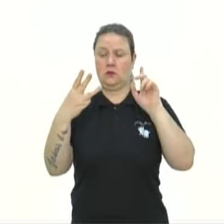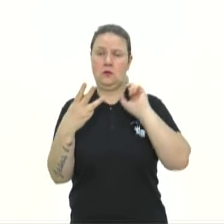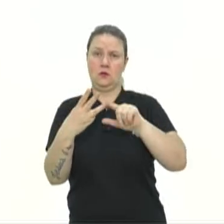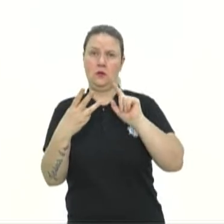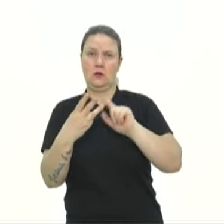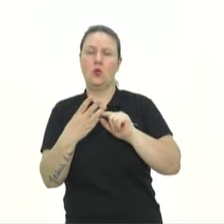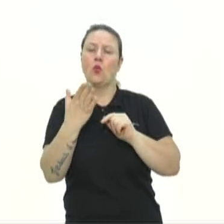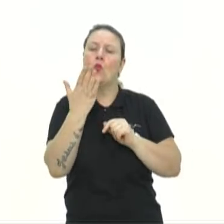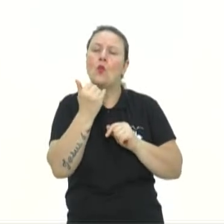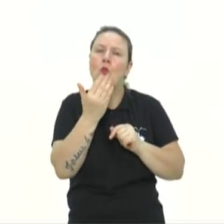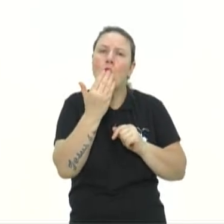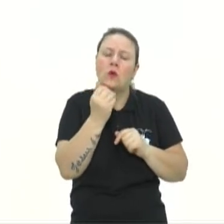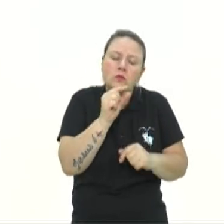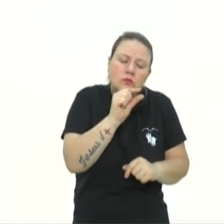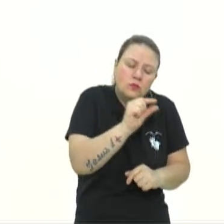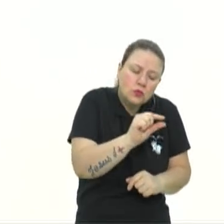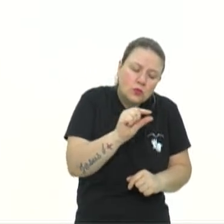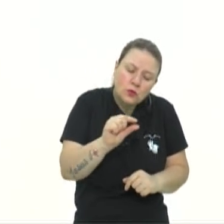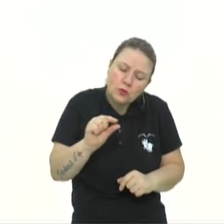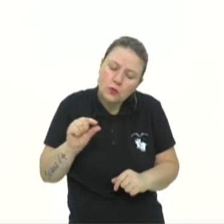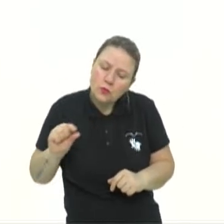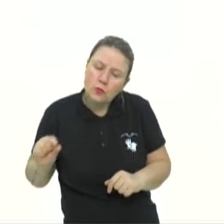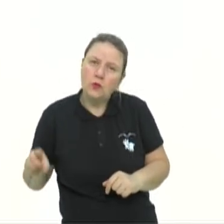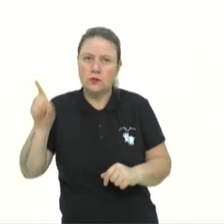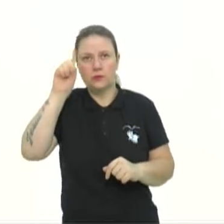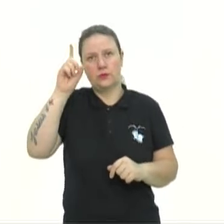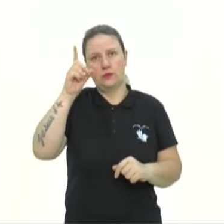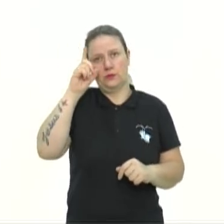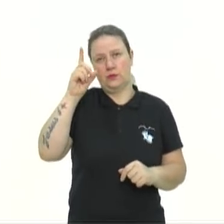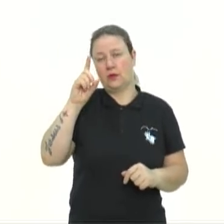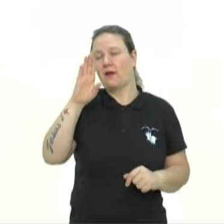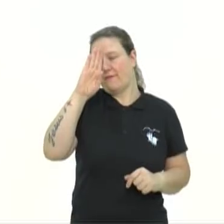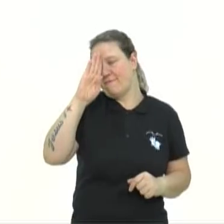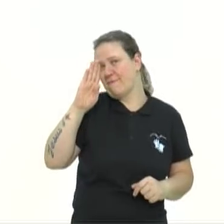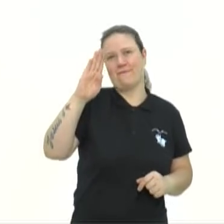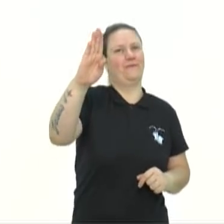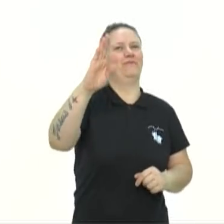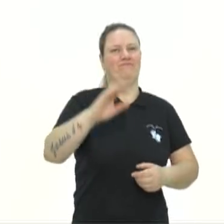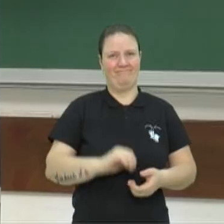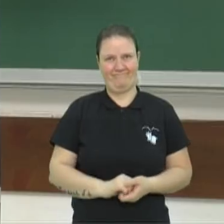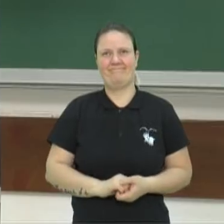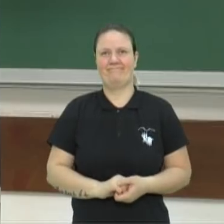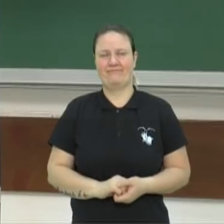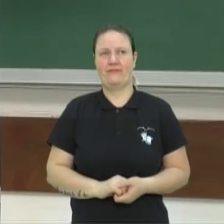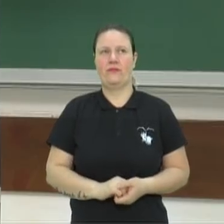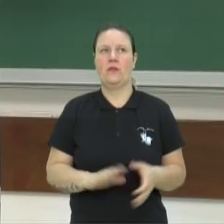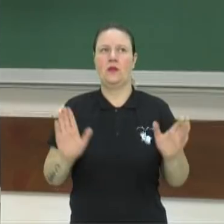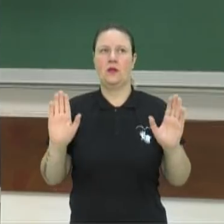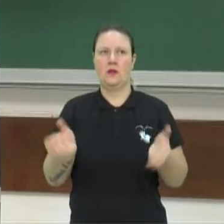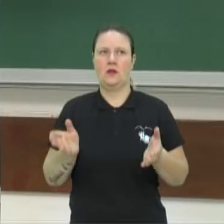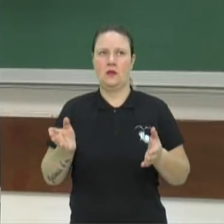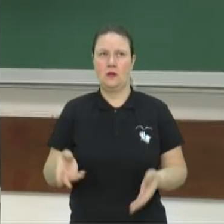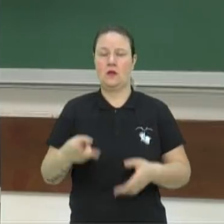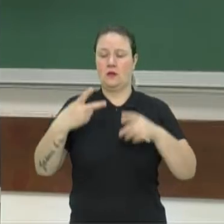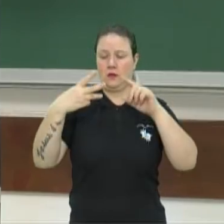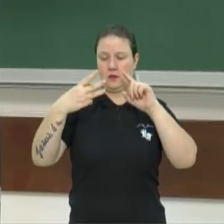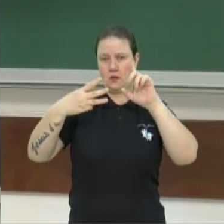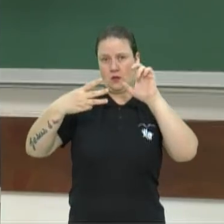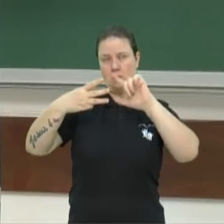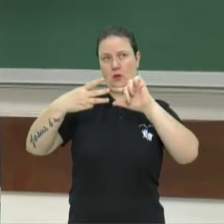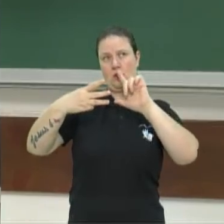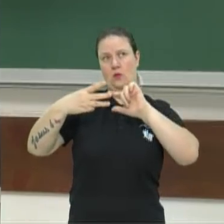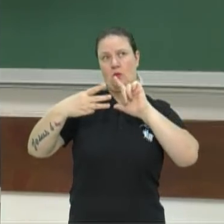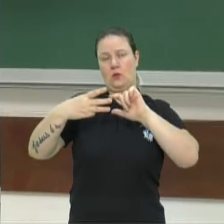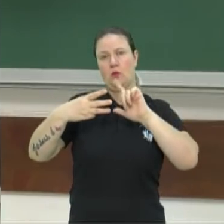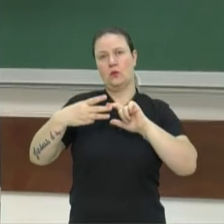e diário é essencial. A número 2, nós vimos na aula passada que é uma oração